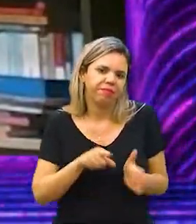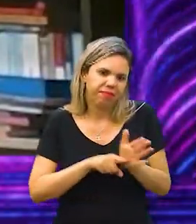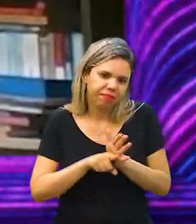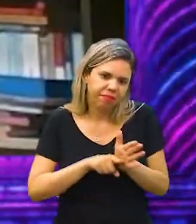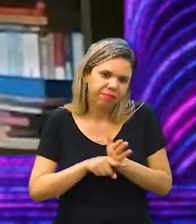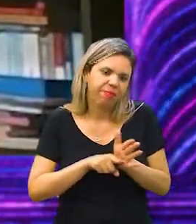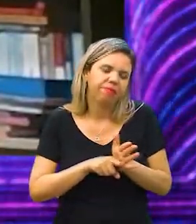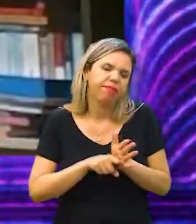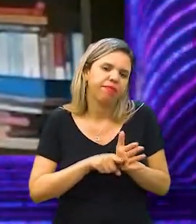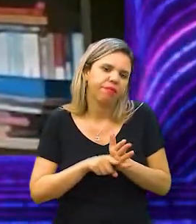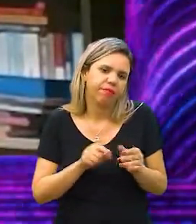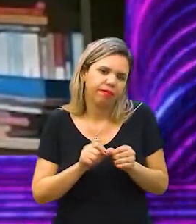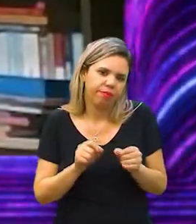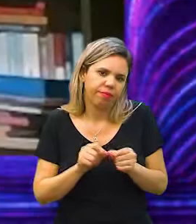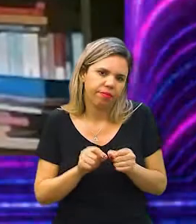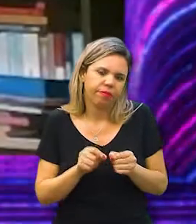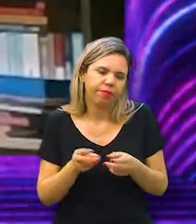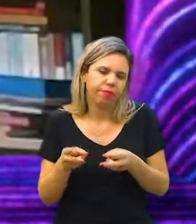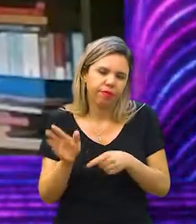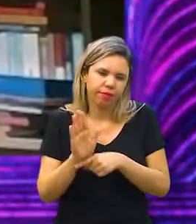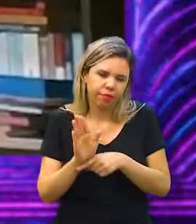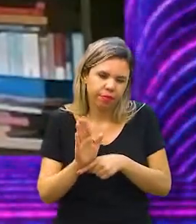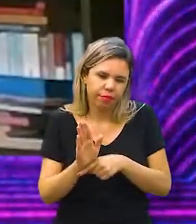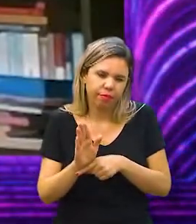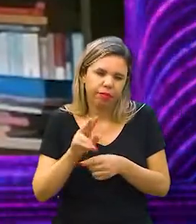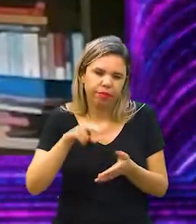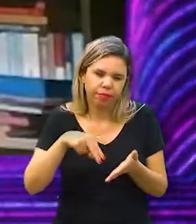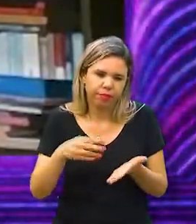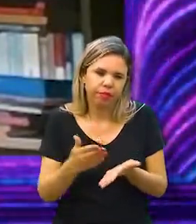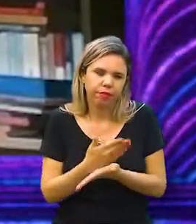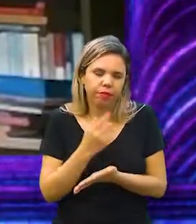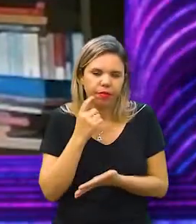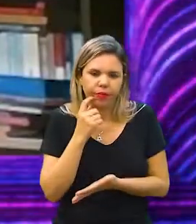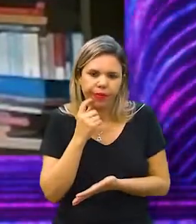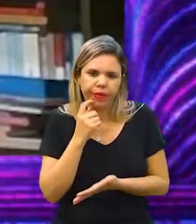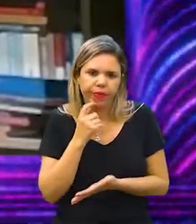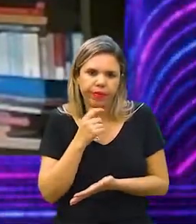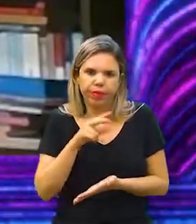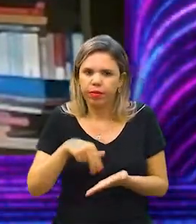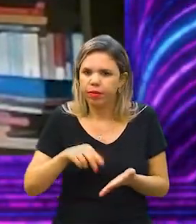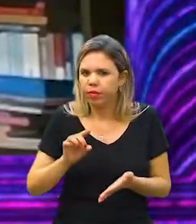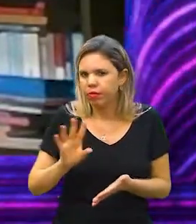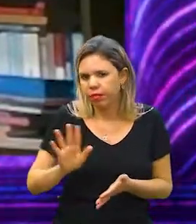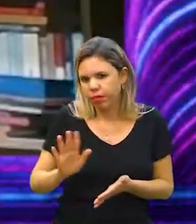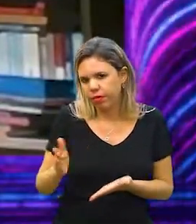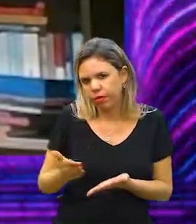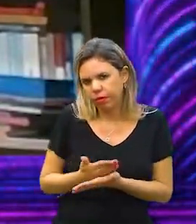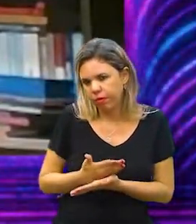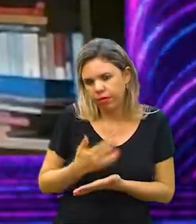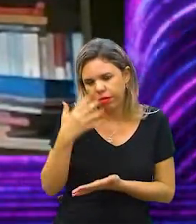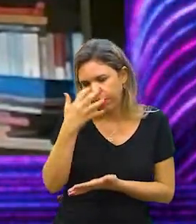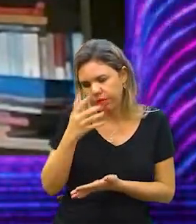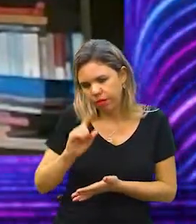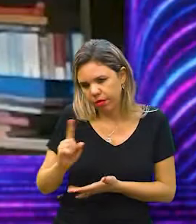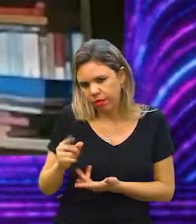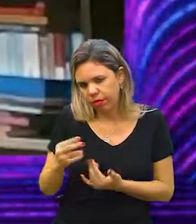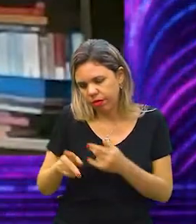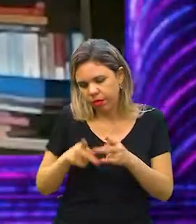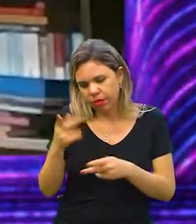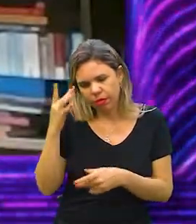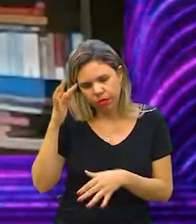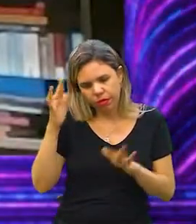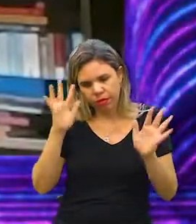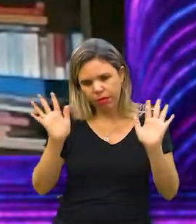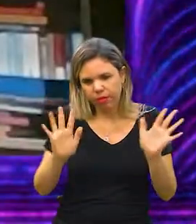estudando, vejo vídeos, leio livros, não leio só livros de romance, como muita gente